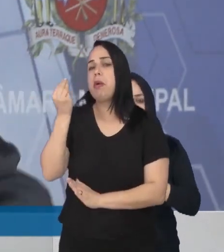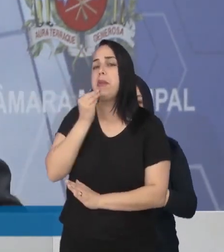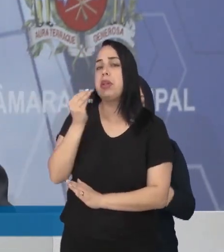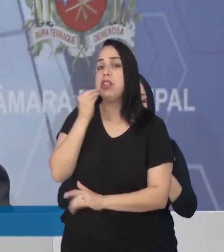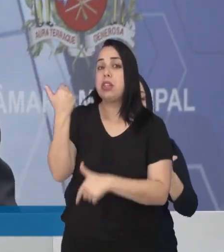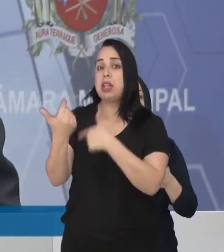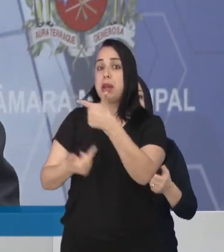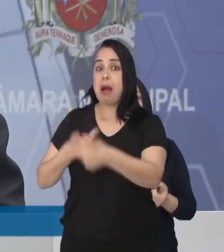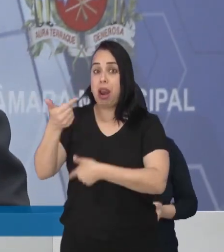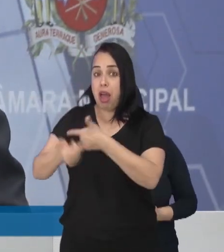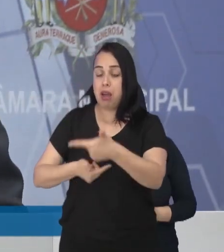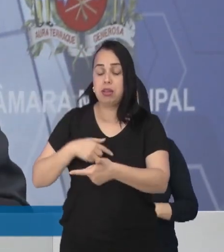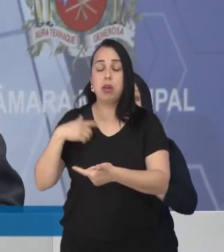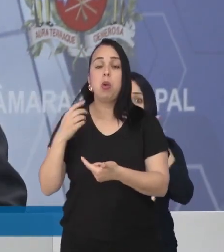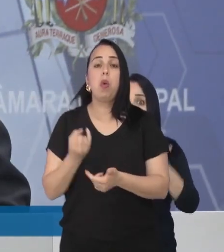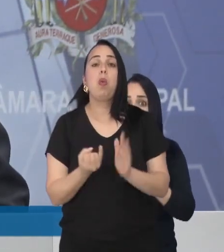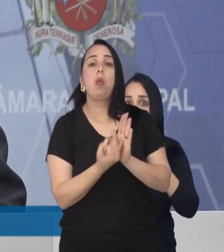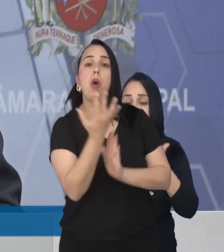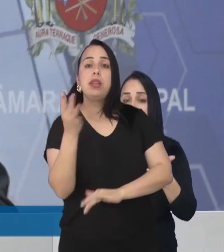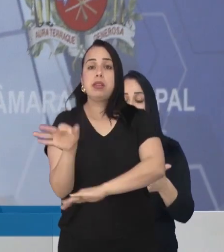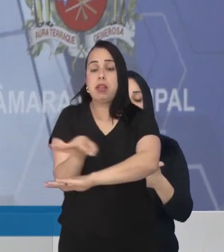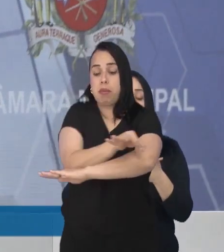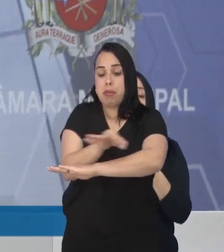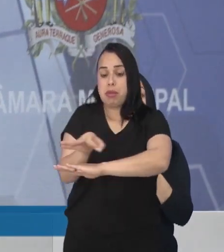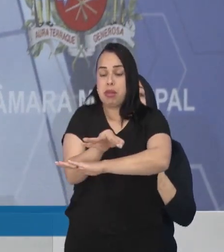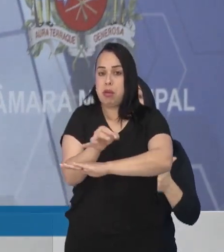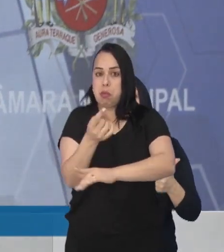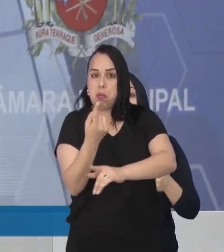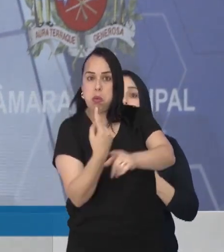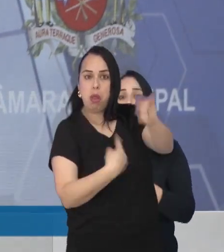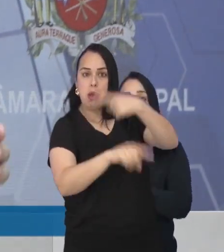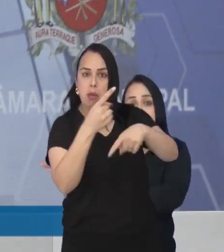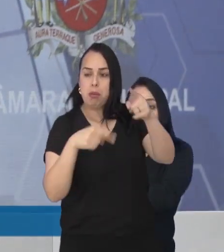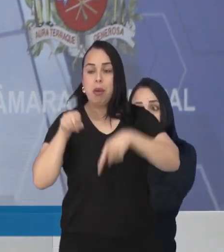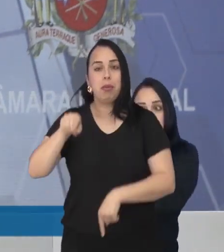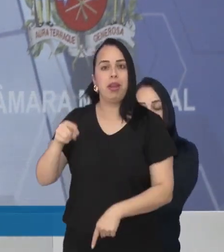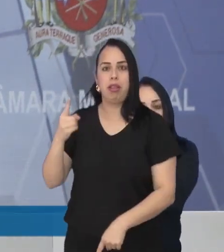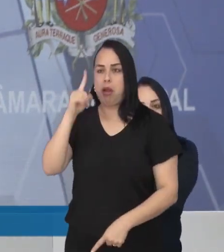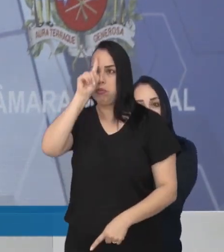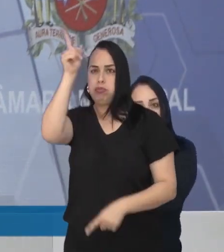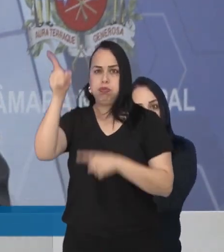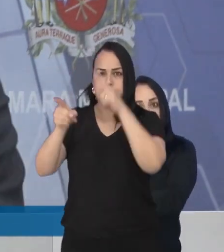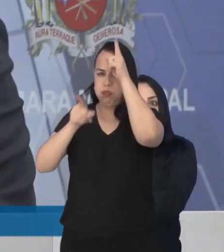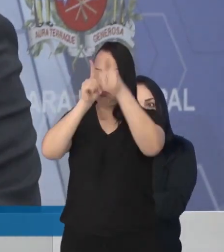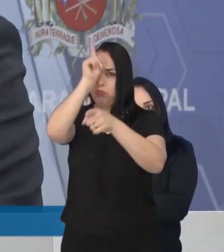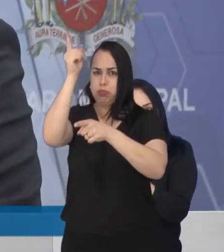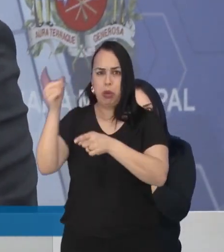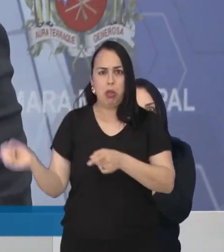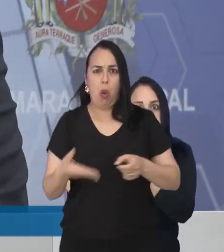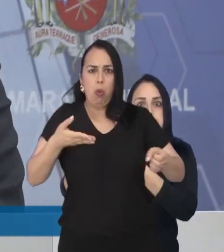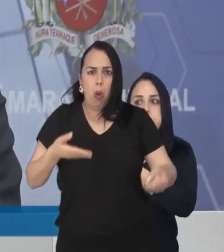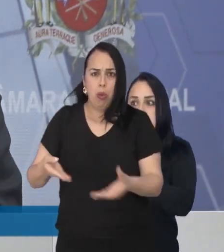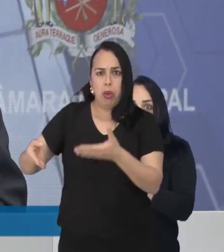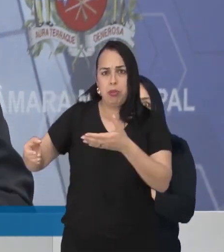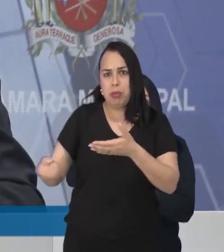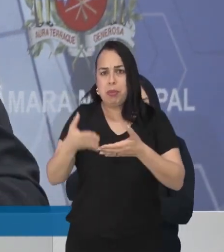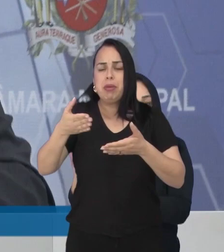empregos gera, quantos arquitetos não estão hoje numa situação melhor, porque o seu Khaled, com as suas ideias